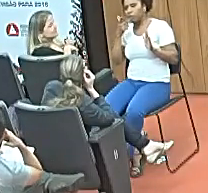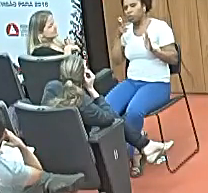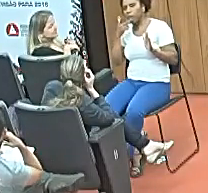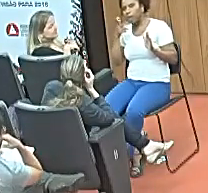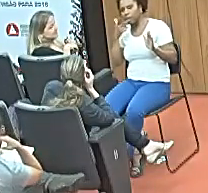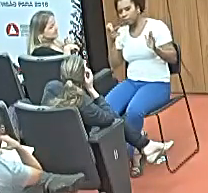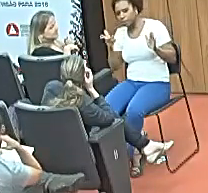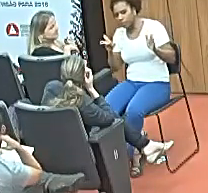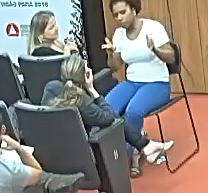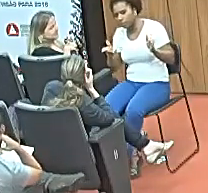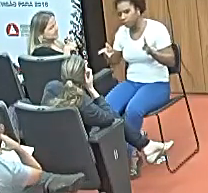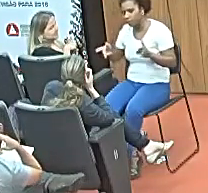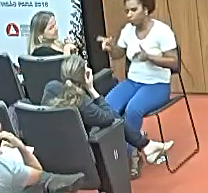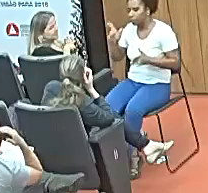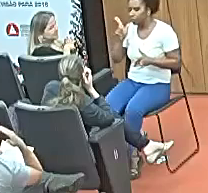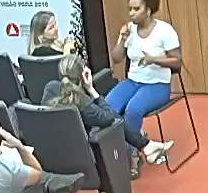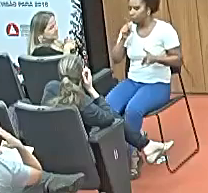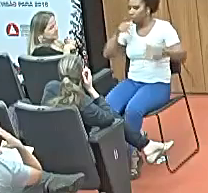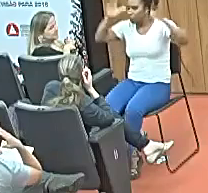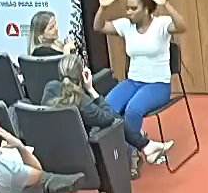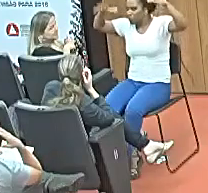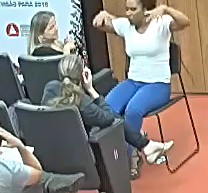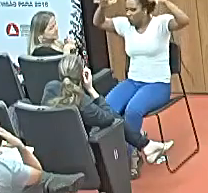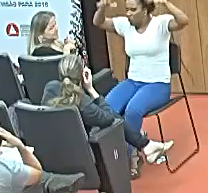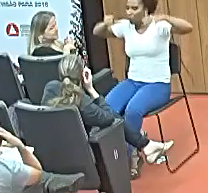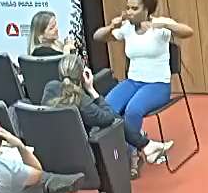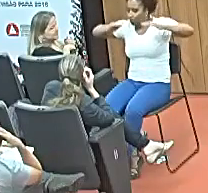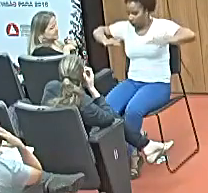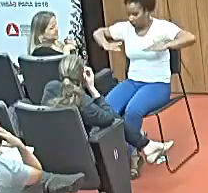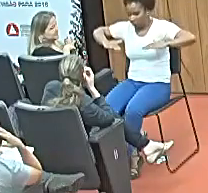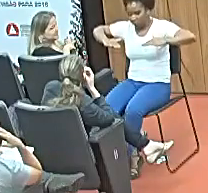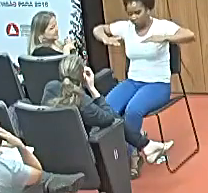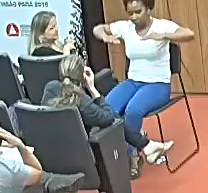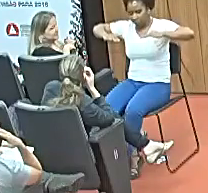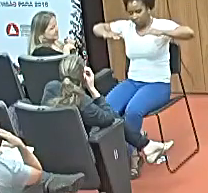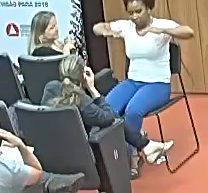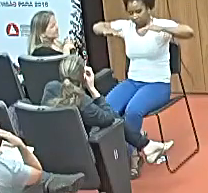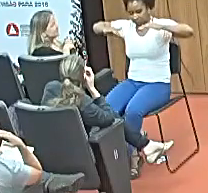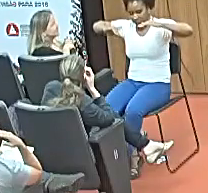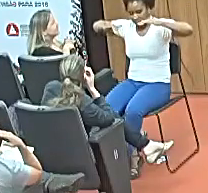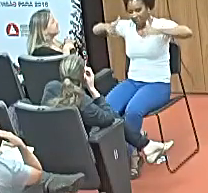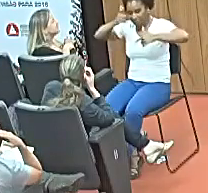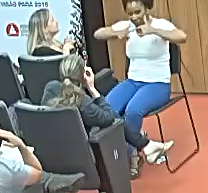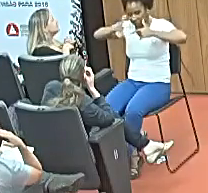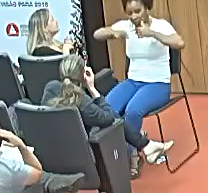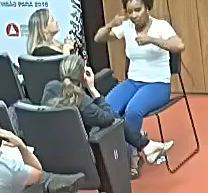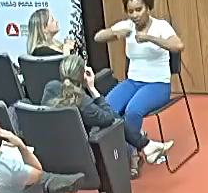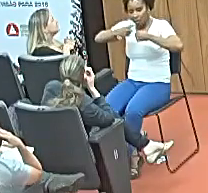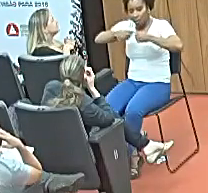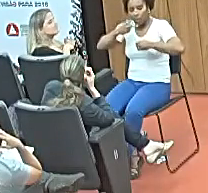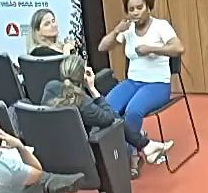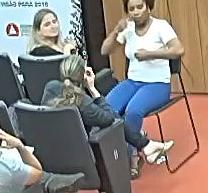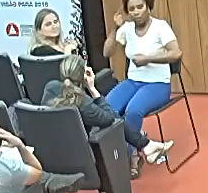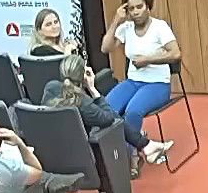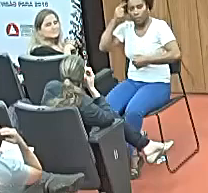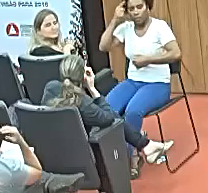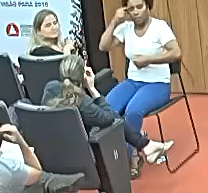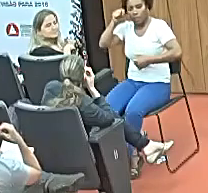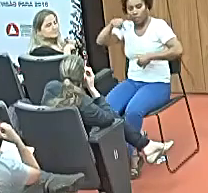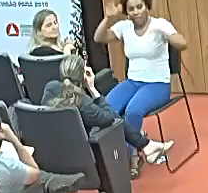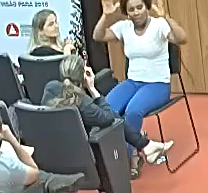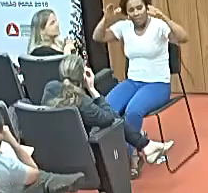físicas e financeiras da ação 10/12 denominado manejo integrado de sub-bacias